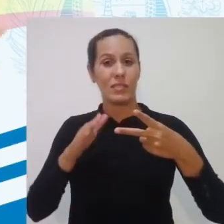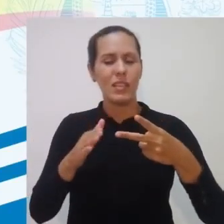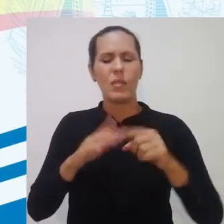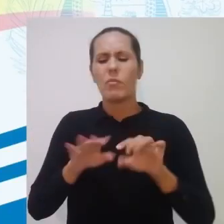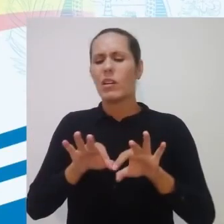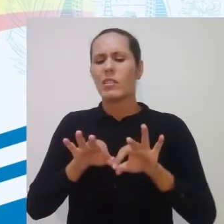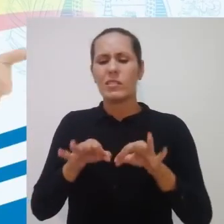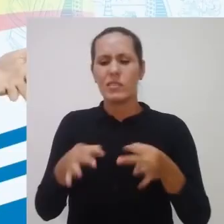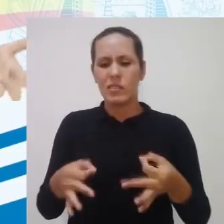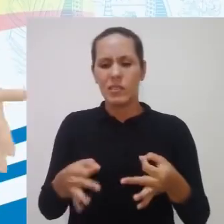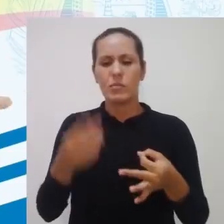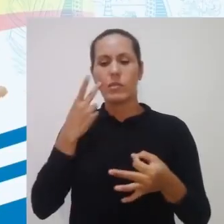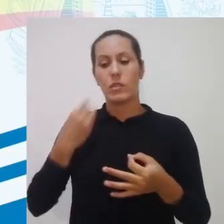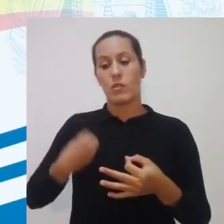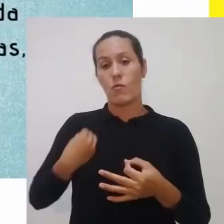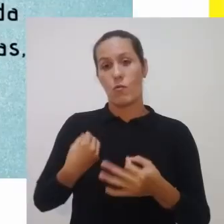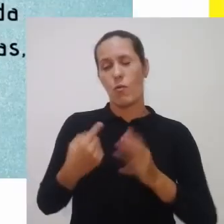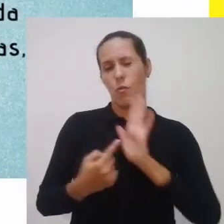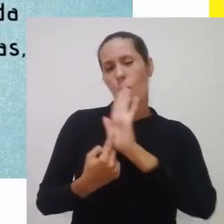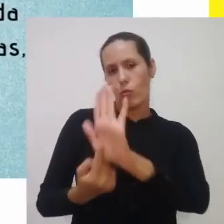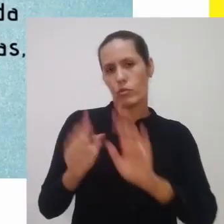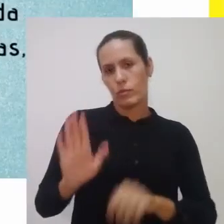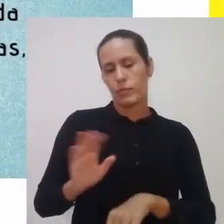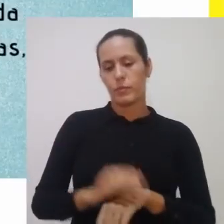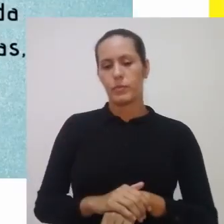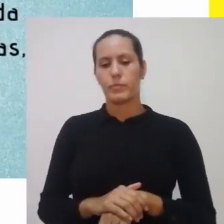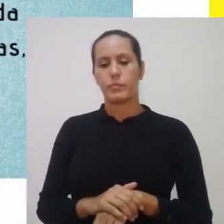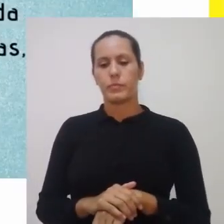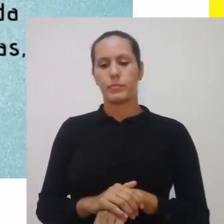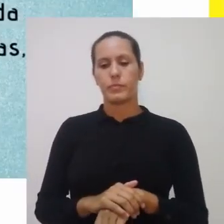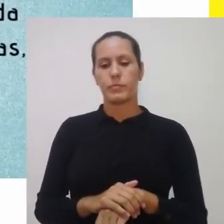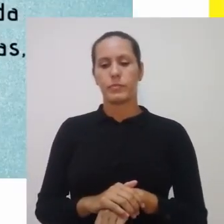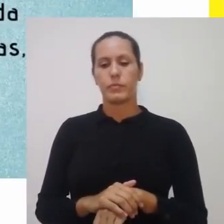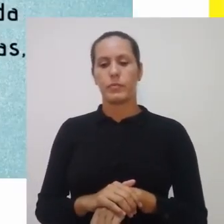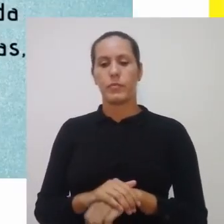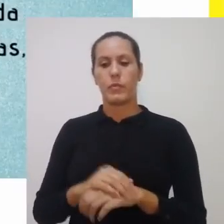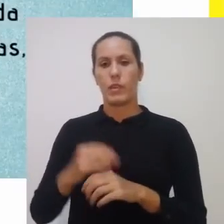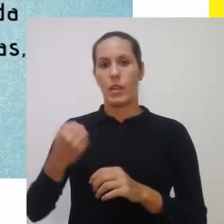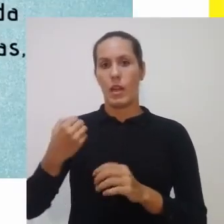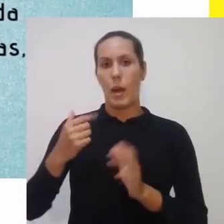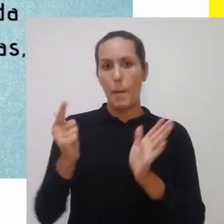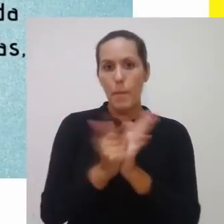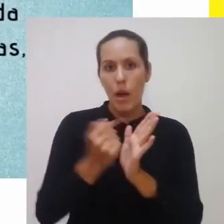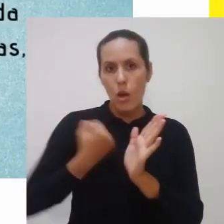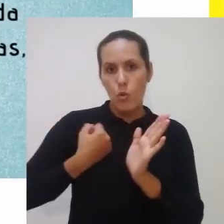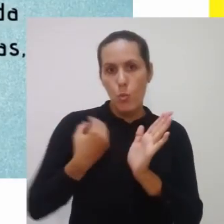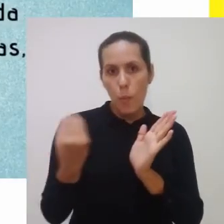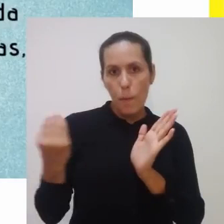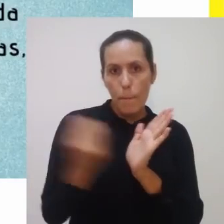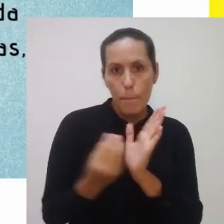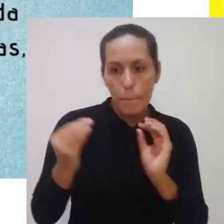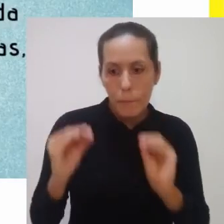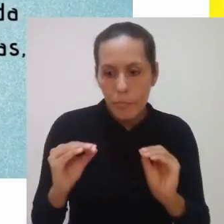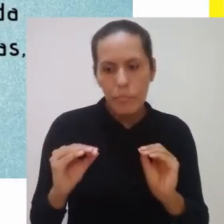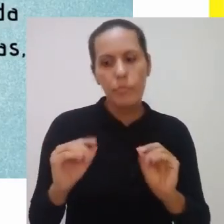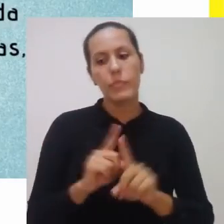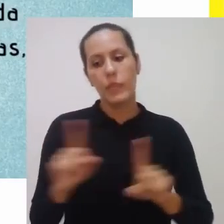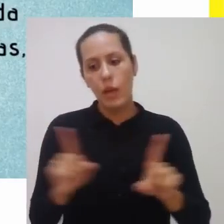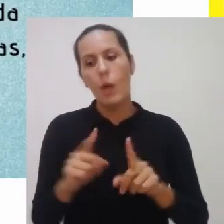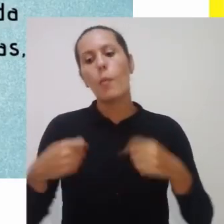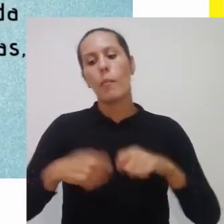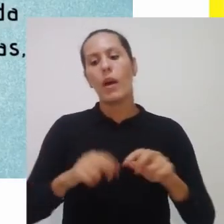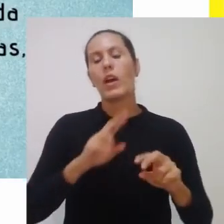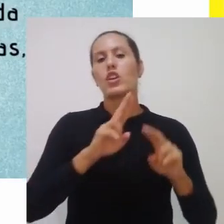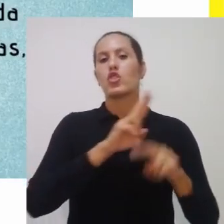citação indireta de forma mais simples, que é como está aparecendo para vocês aí. Eu não preciso ter a página do livro, mas é